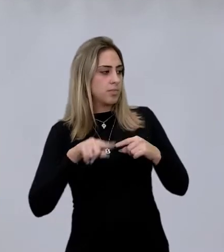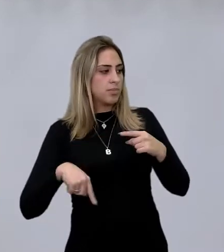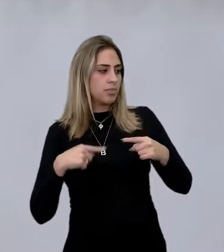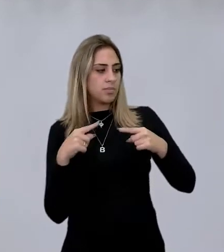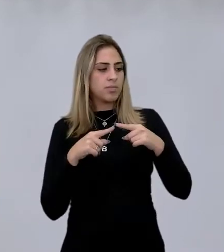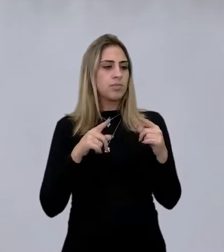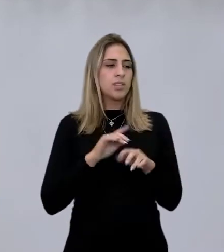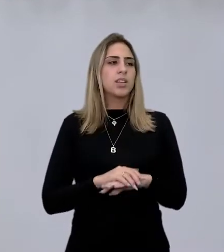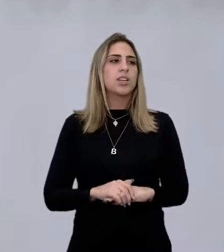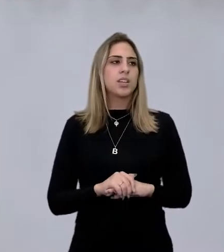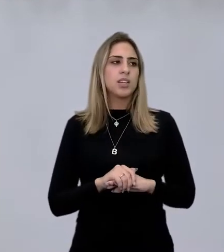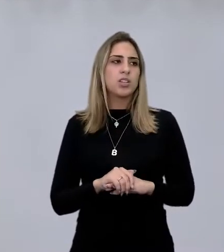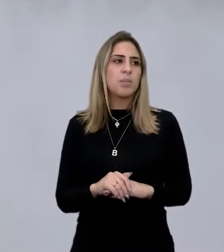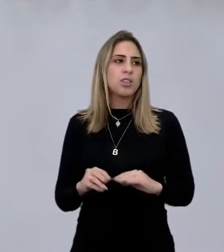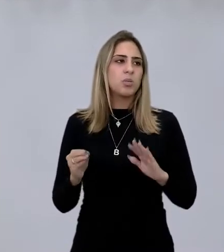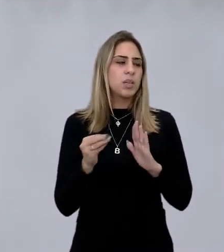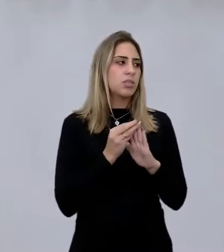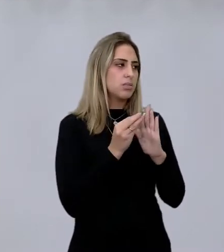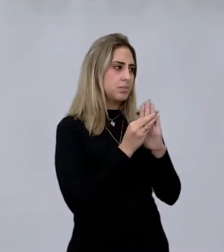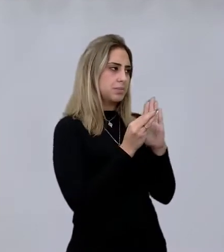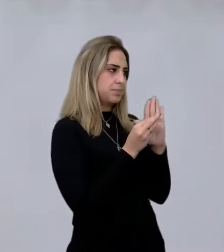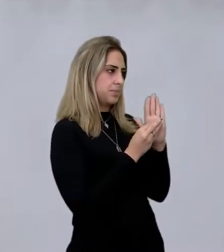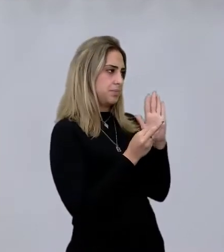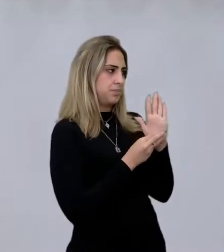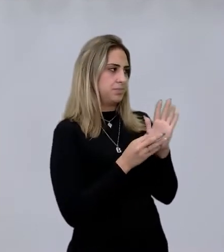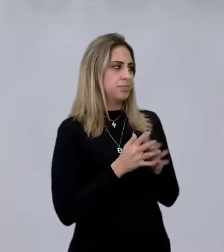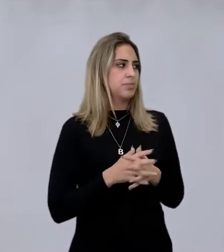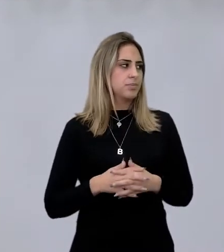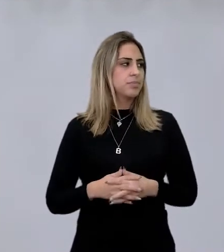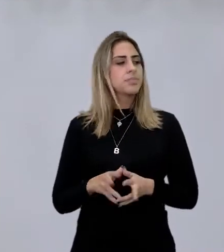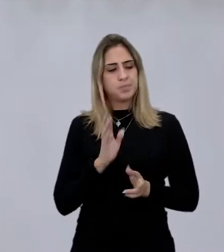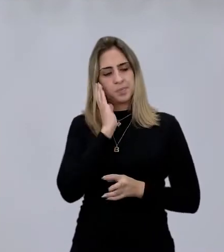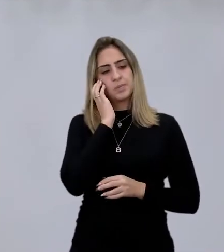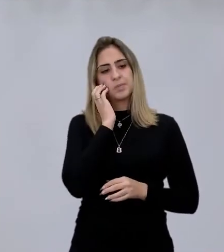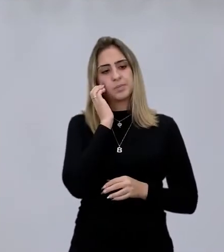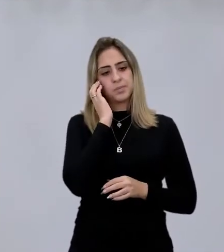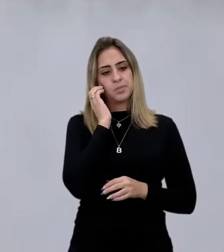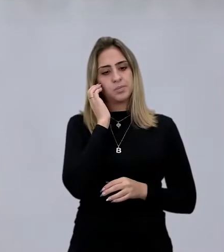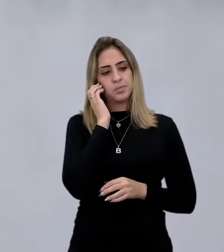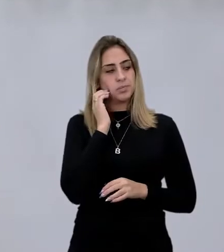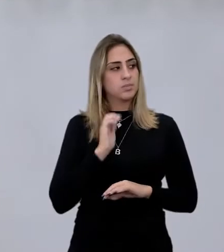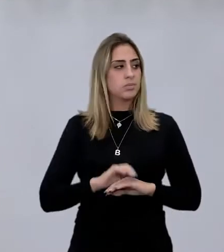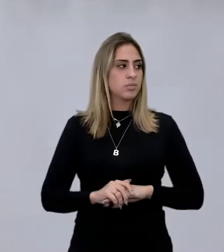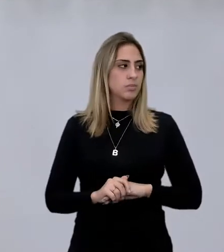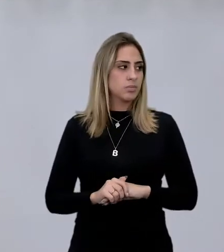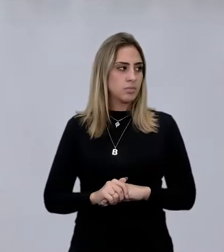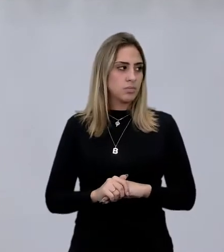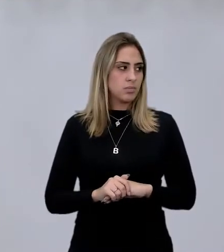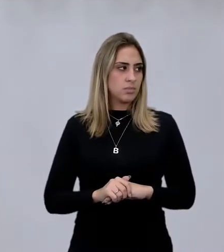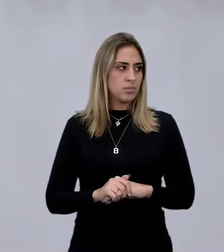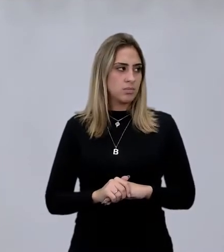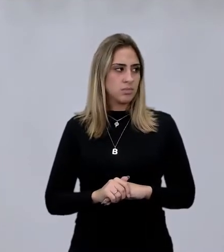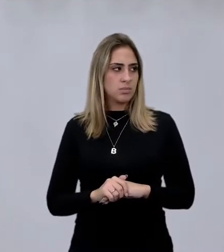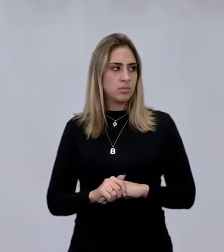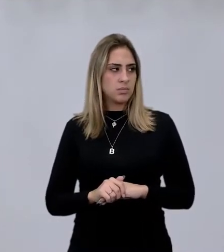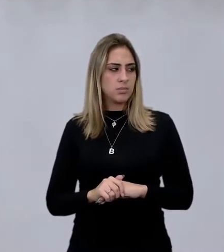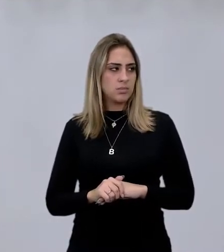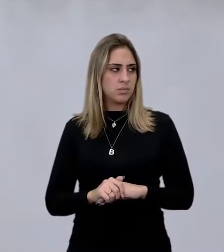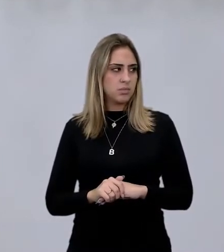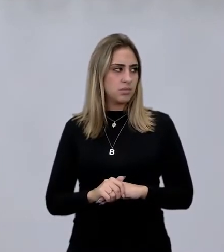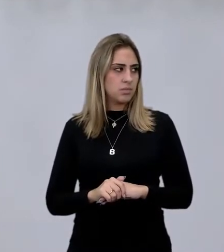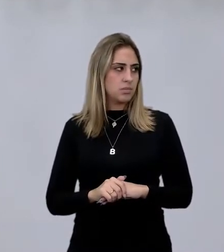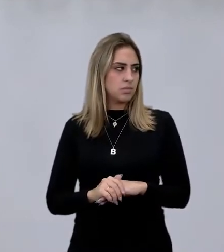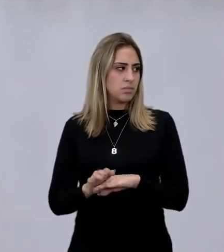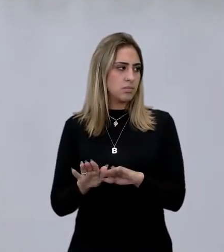vezes nem é visto o peso dessa contravenção. Eu dei um exemplo na aula da manhã, que eu